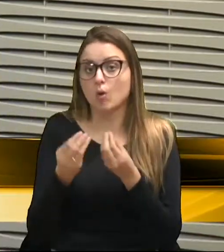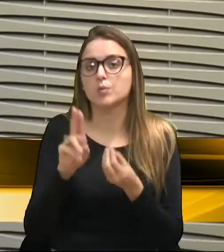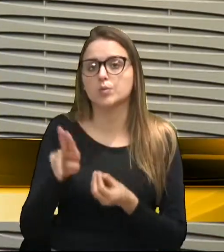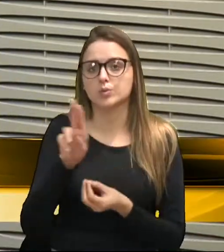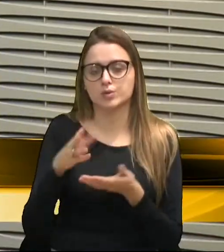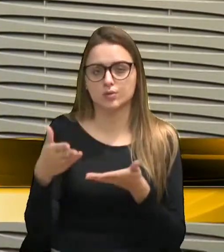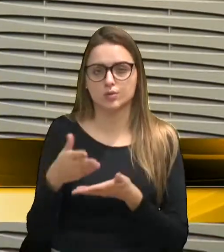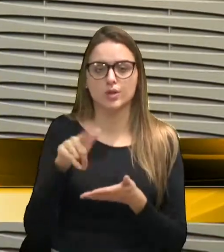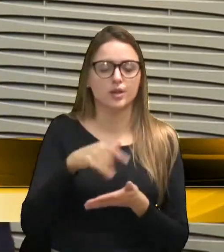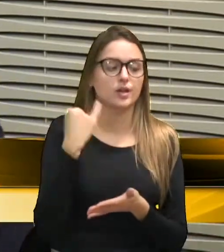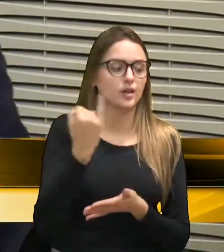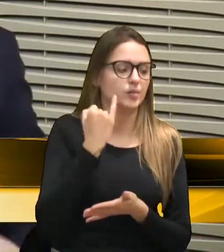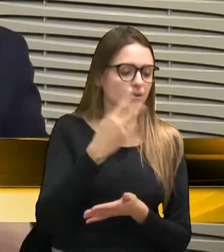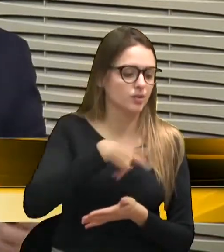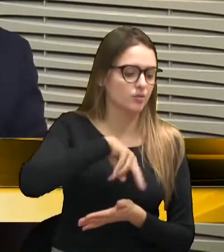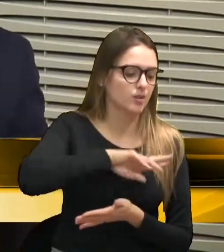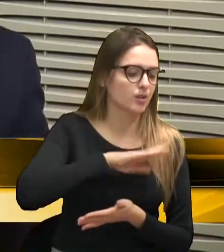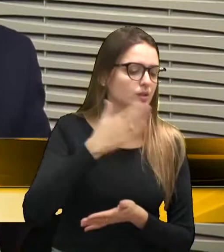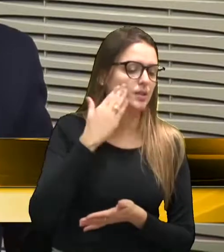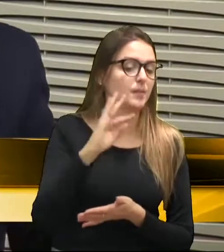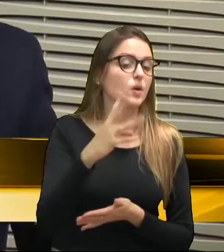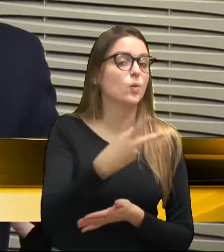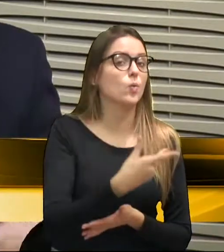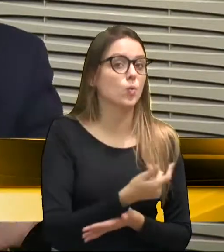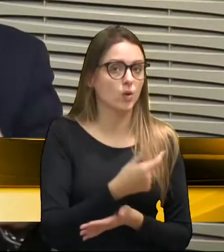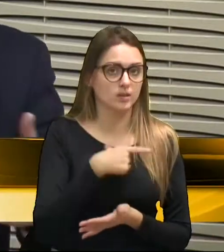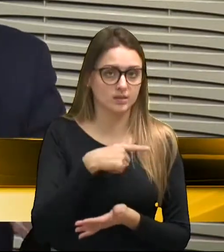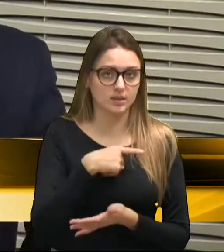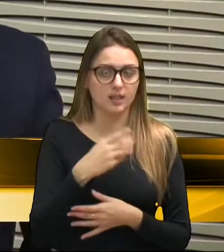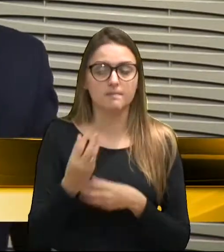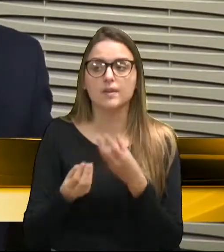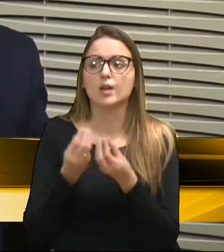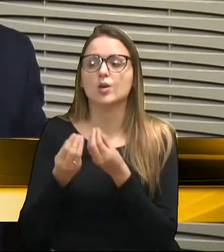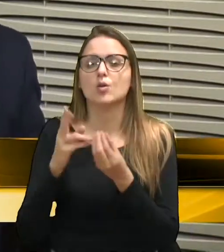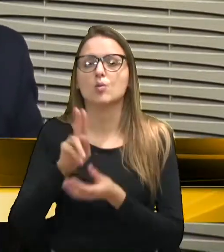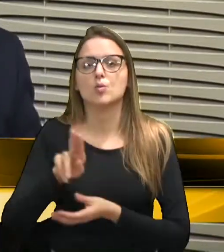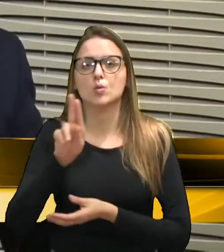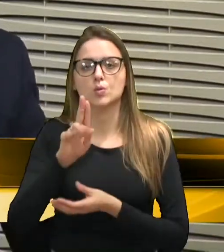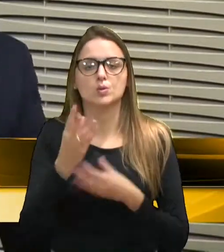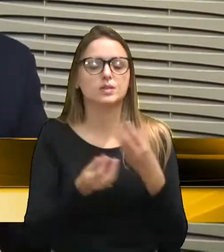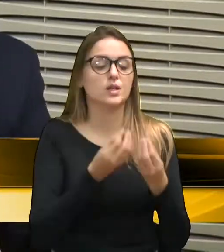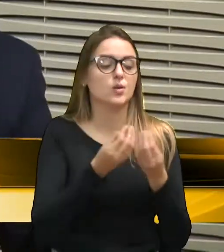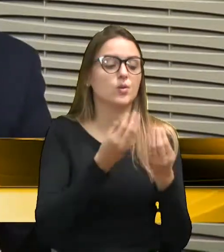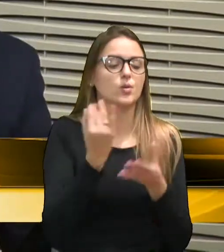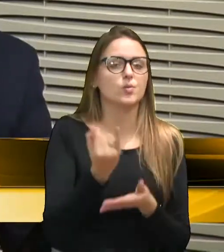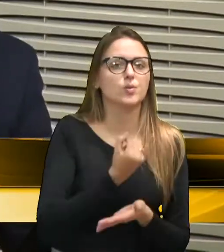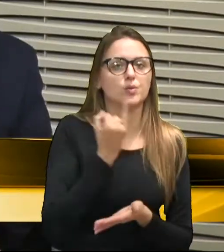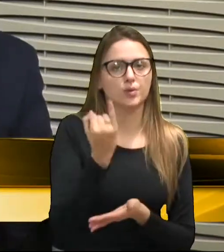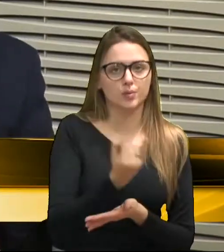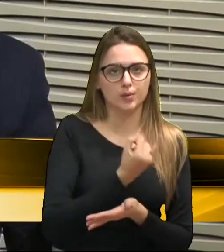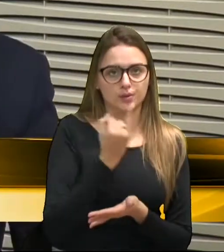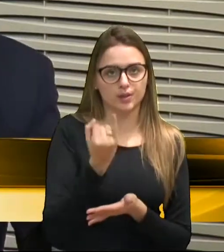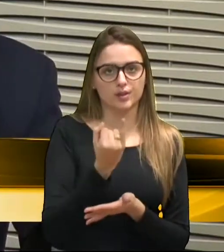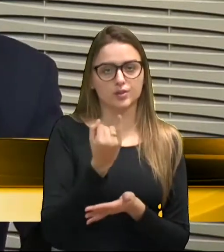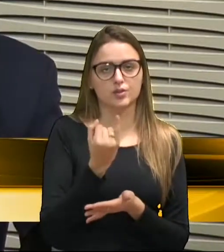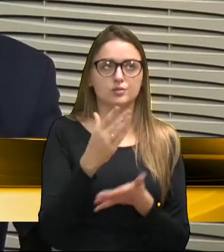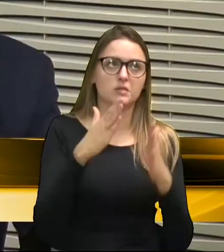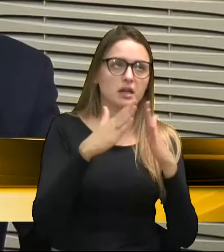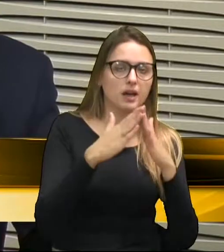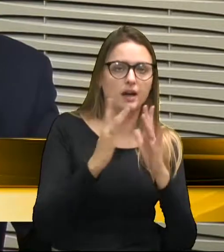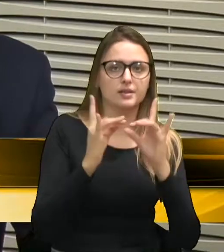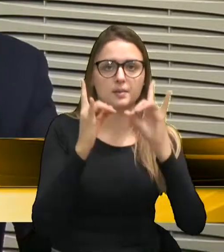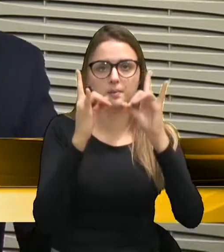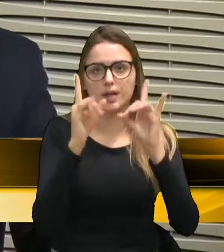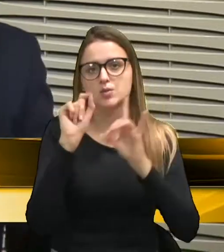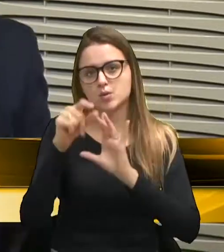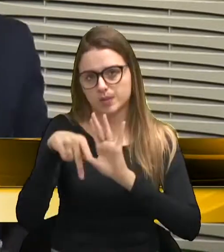para a gente poder ter noção da quantidade, da repercussão disso tudo, da importância que esses imóveis têm